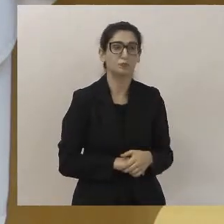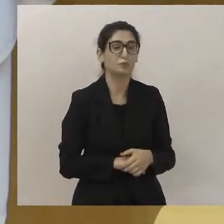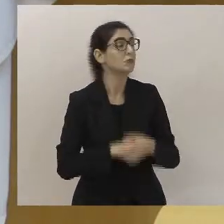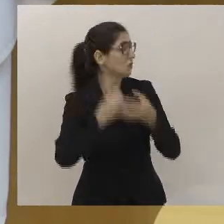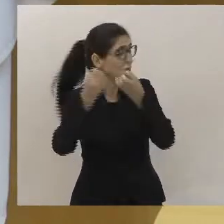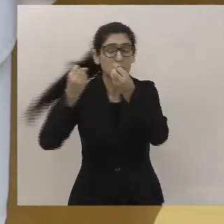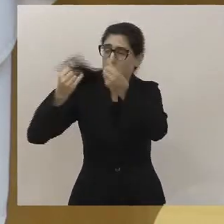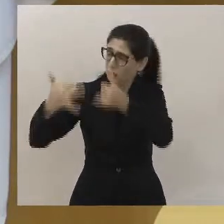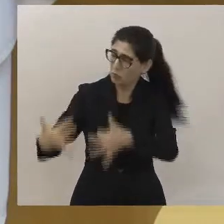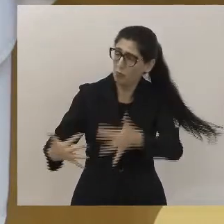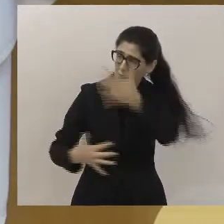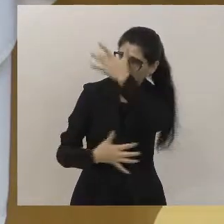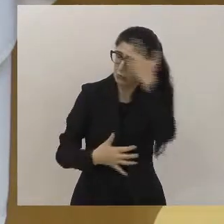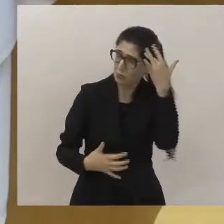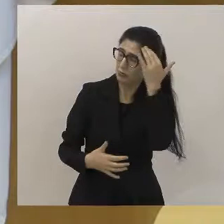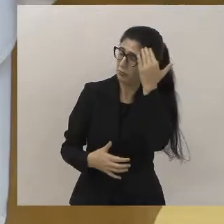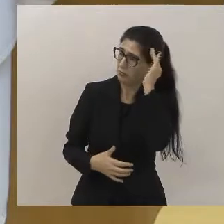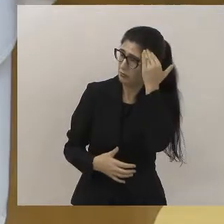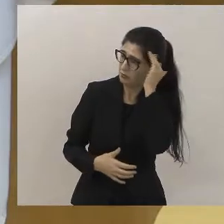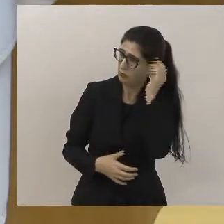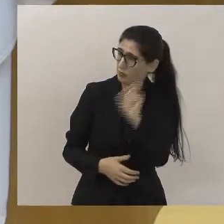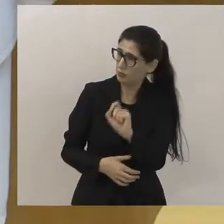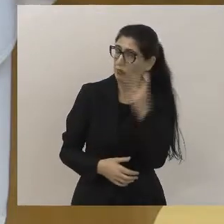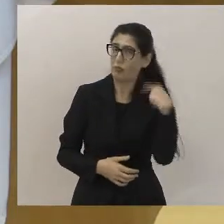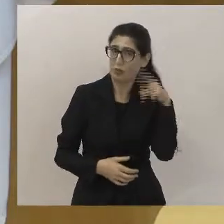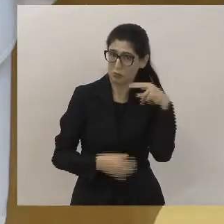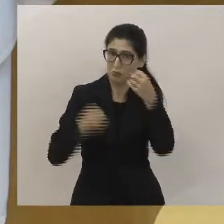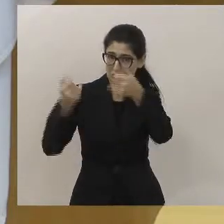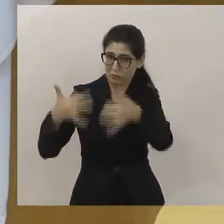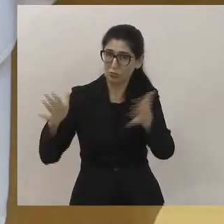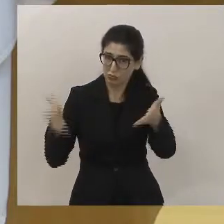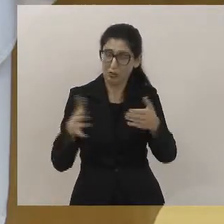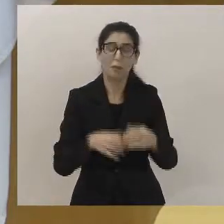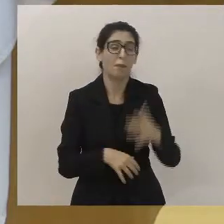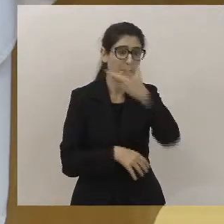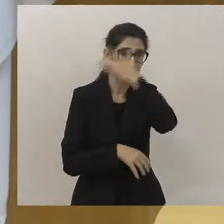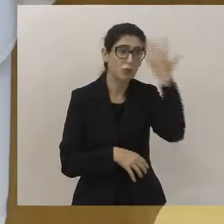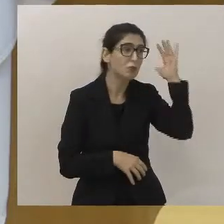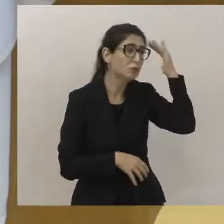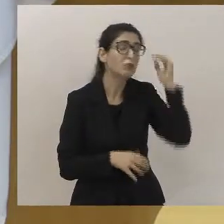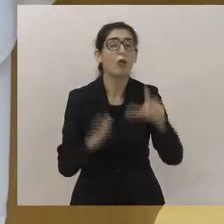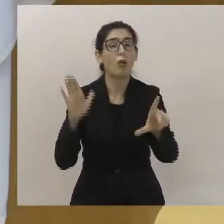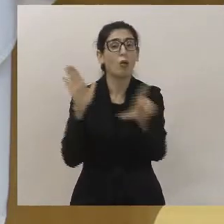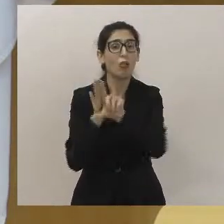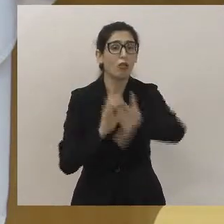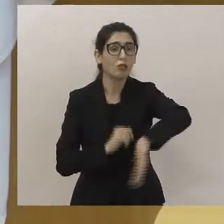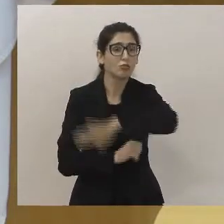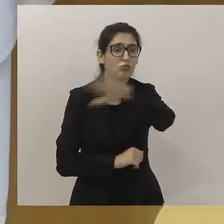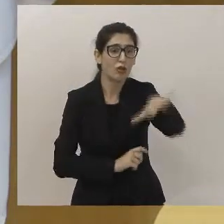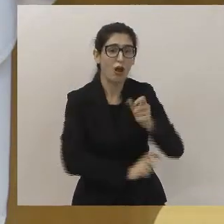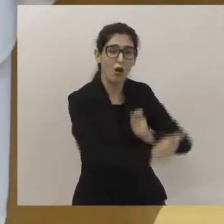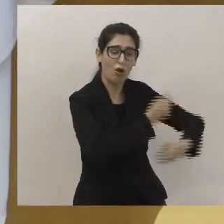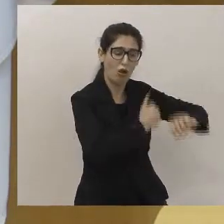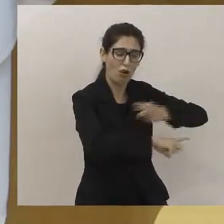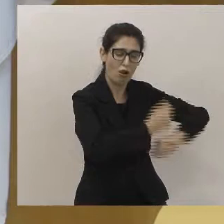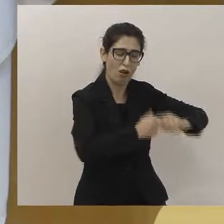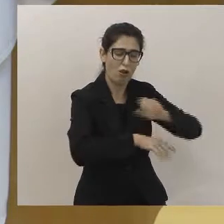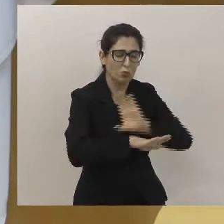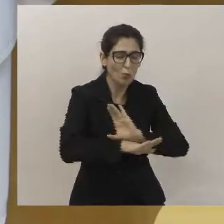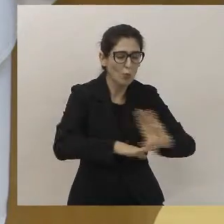entenderem e essa é uma parte de uma lei geral é a lei orçamentária